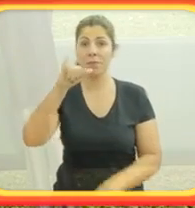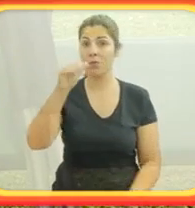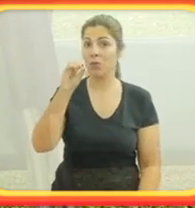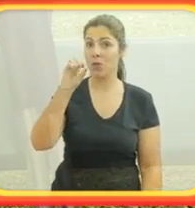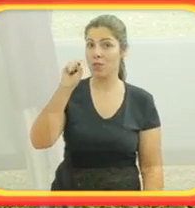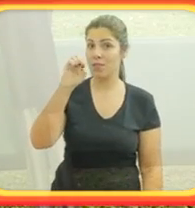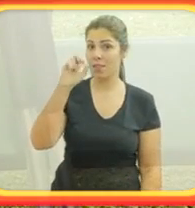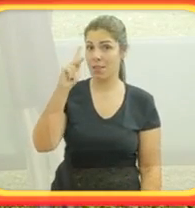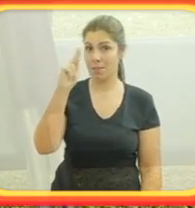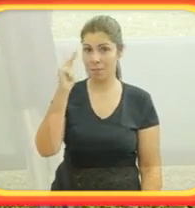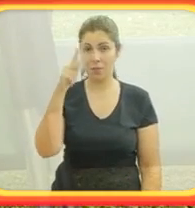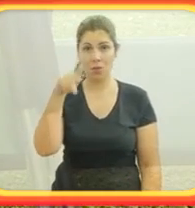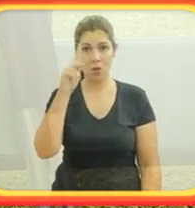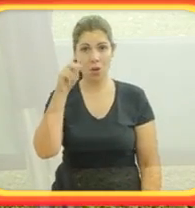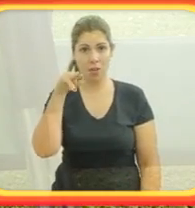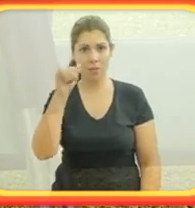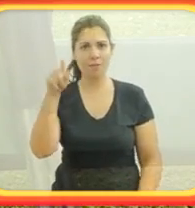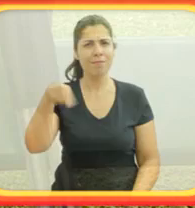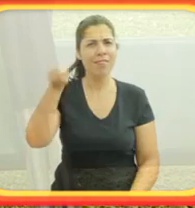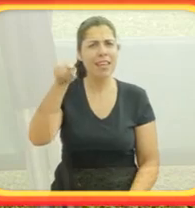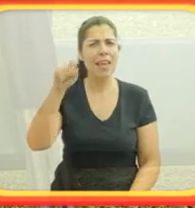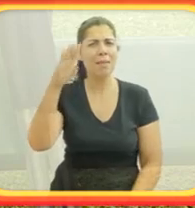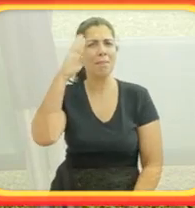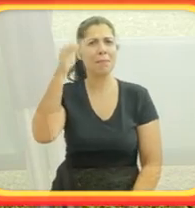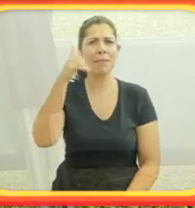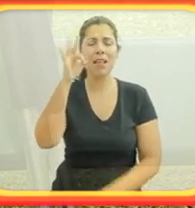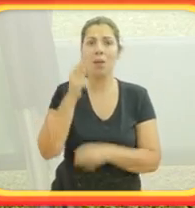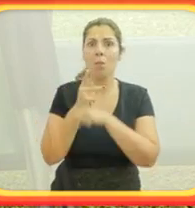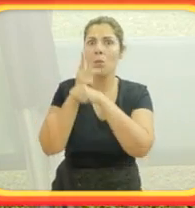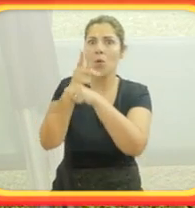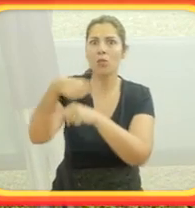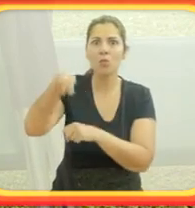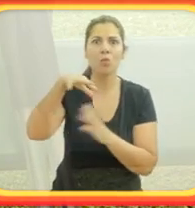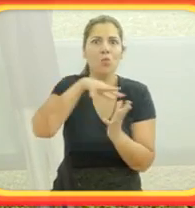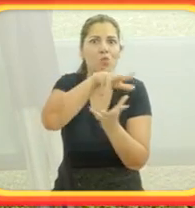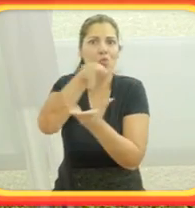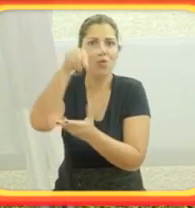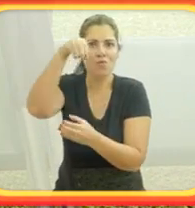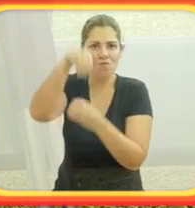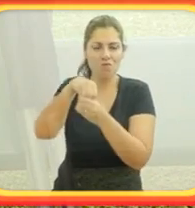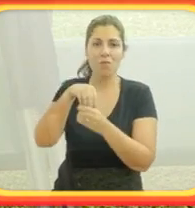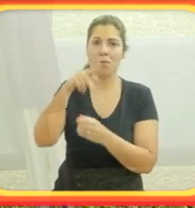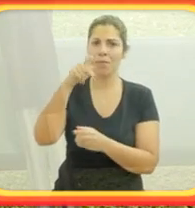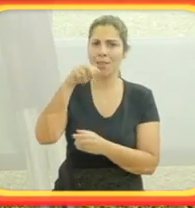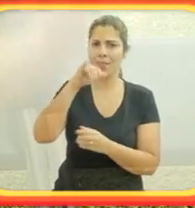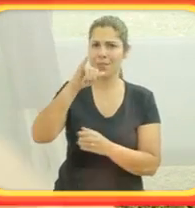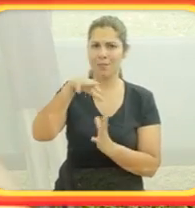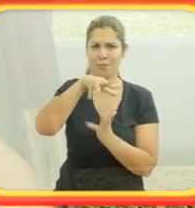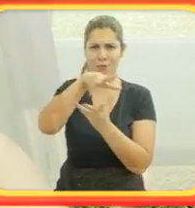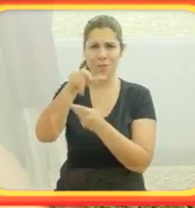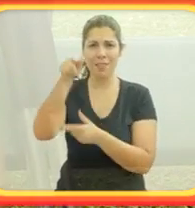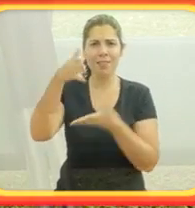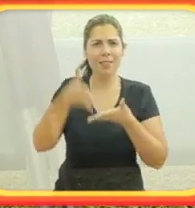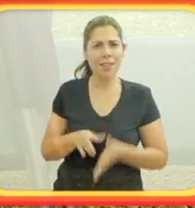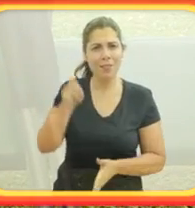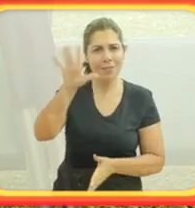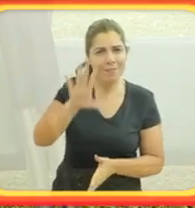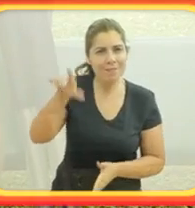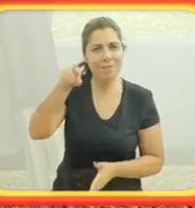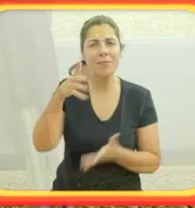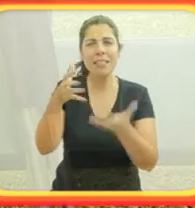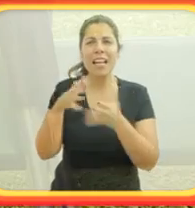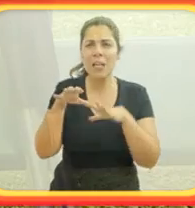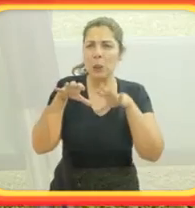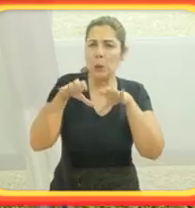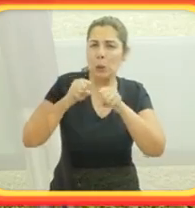Joseph Kony. O Joseph Kony é um dos 10 mais procurados do mundo pela Corte Penal Internacional. E ele nasceu naquela região e